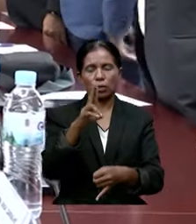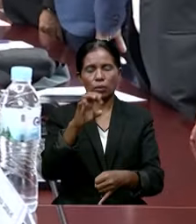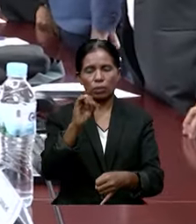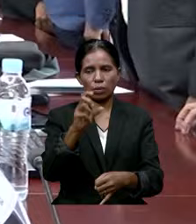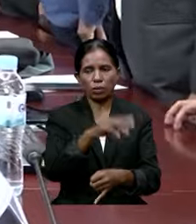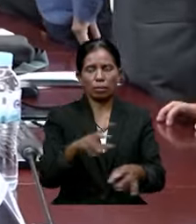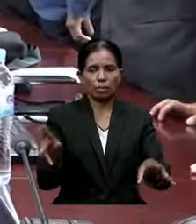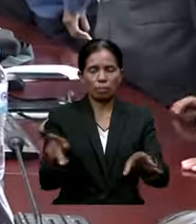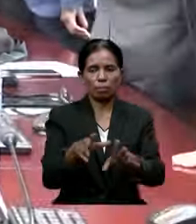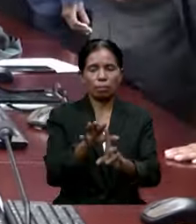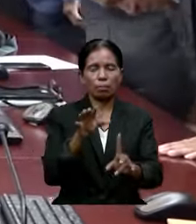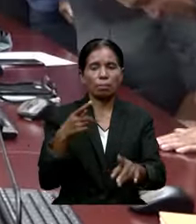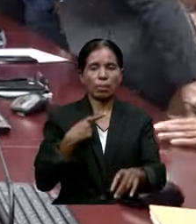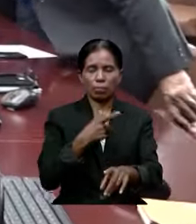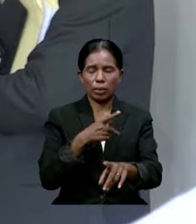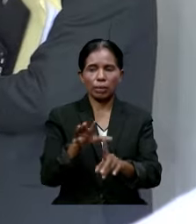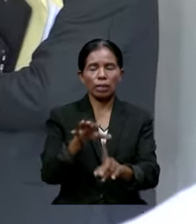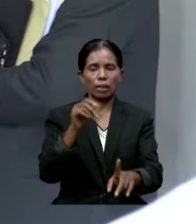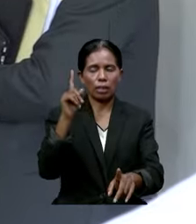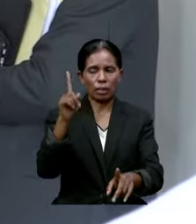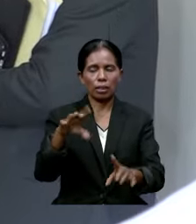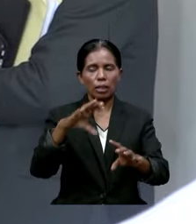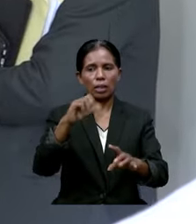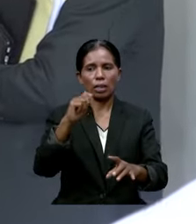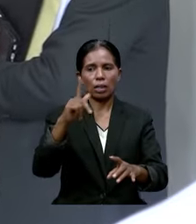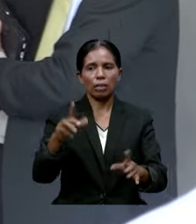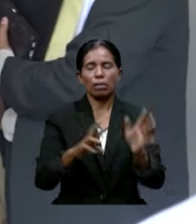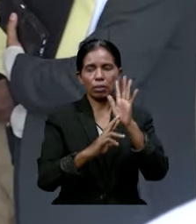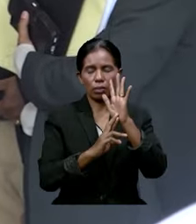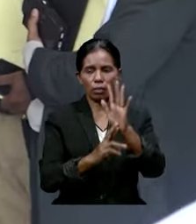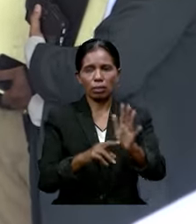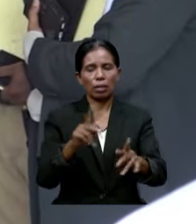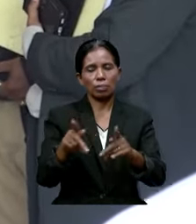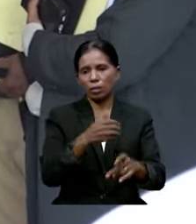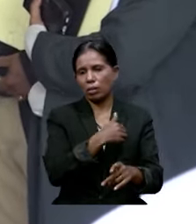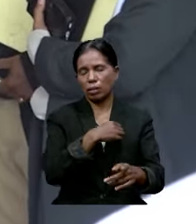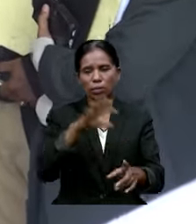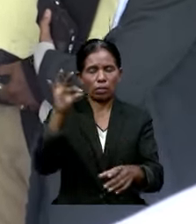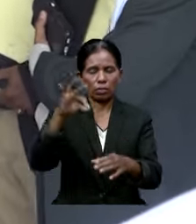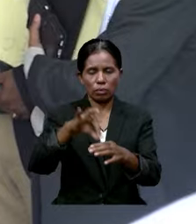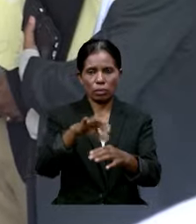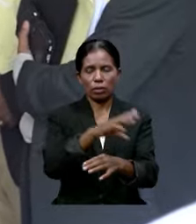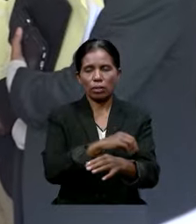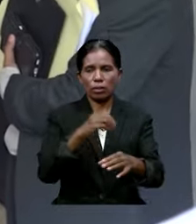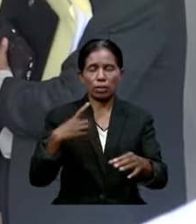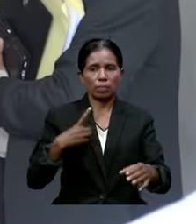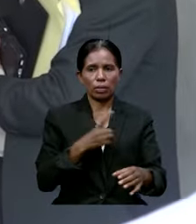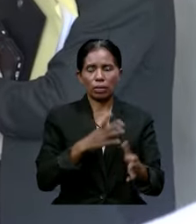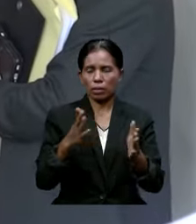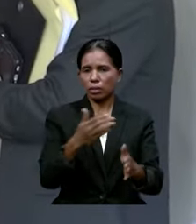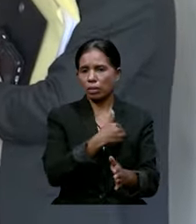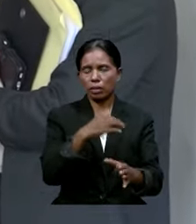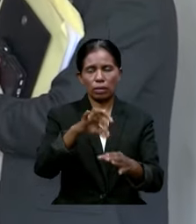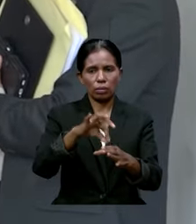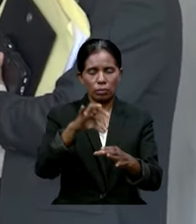atu parlamento hili ida ba komisario Fonkak mai beto agora representante povo sidau kalo votasaun ba komisario Fonkak tama bancada apoio